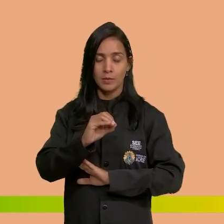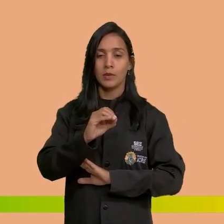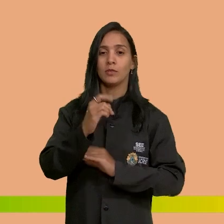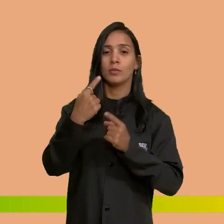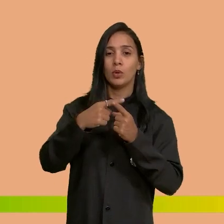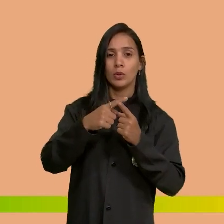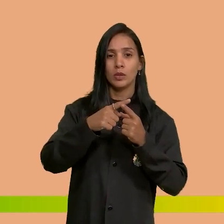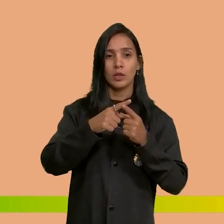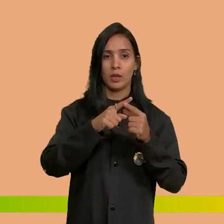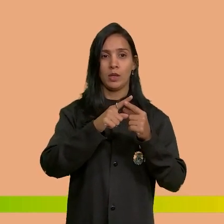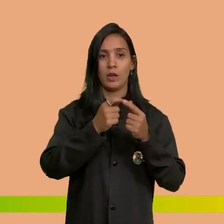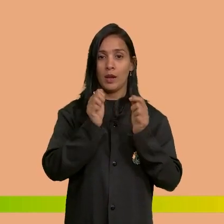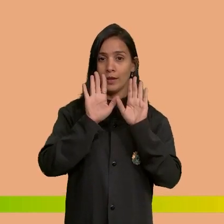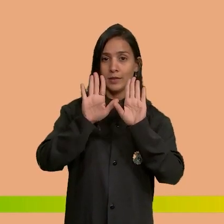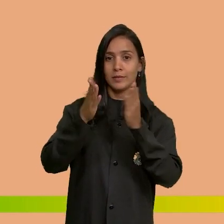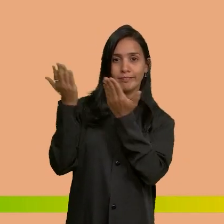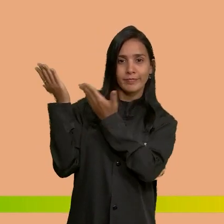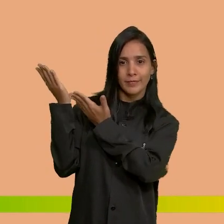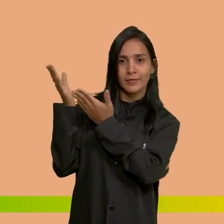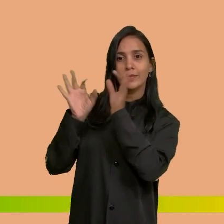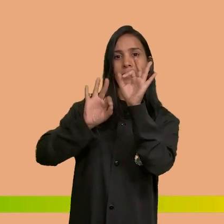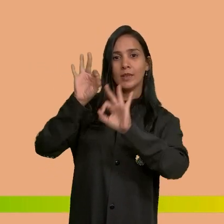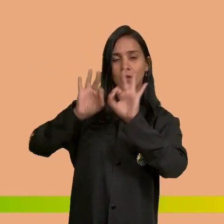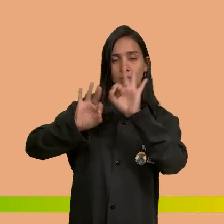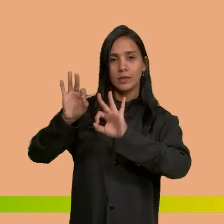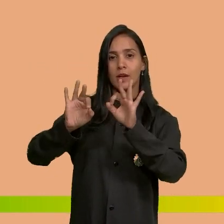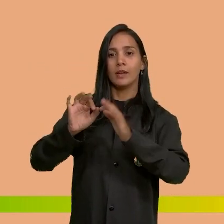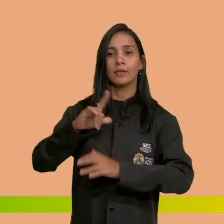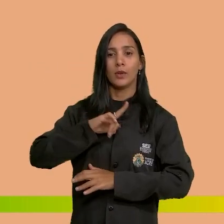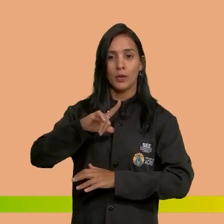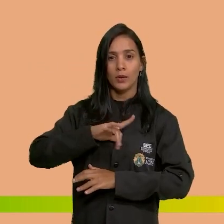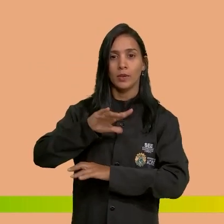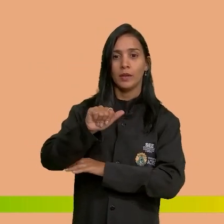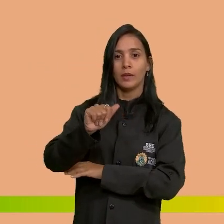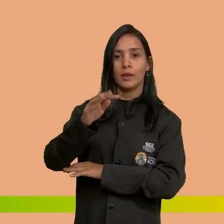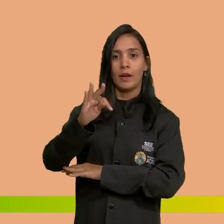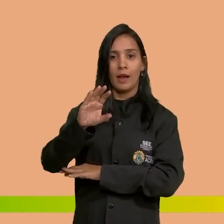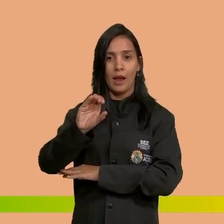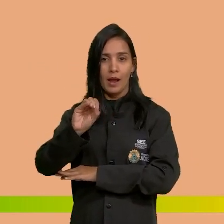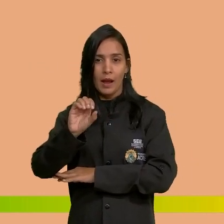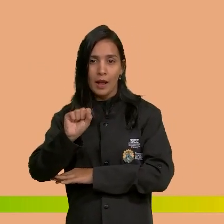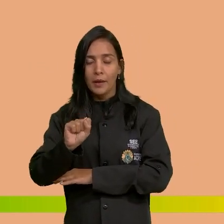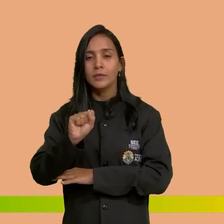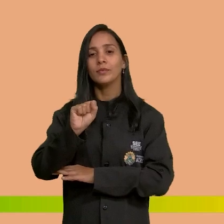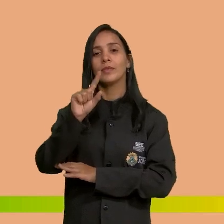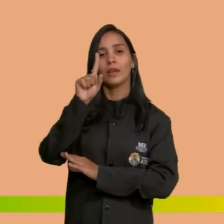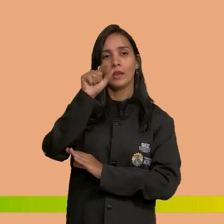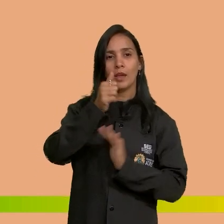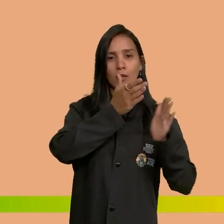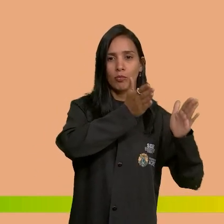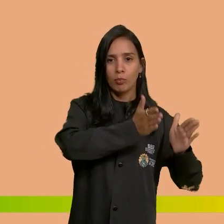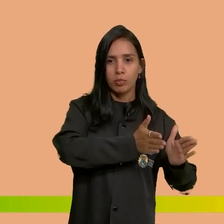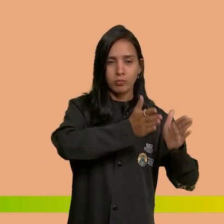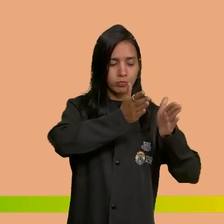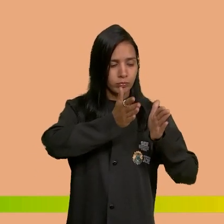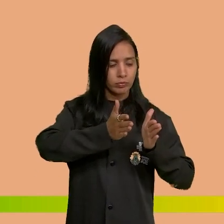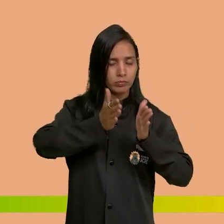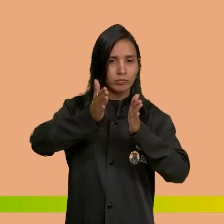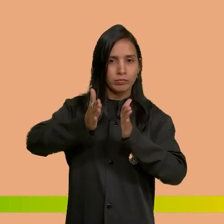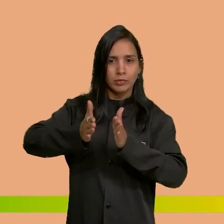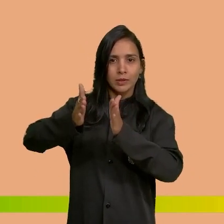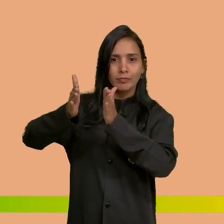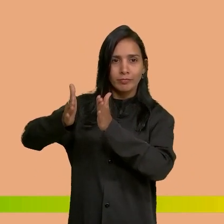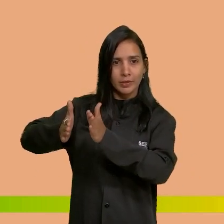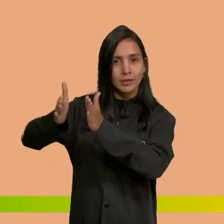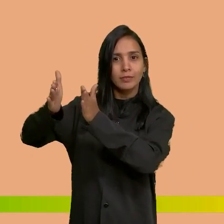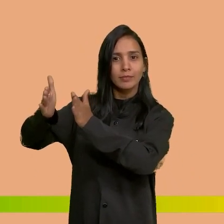forma aqui. Em atos. Os atos são grandes divisões das peças, que podem conter